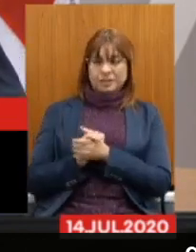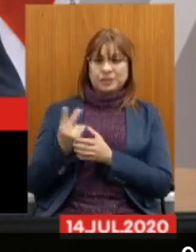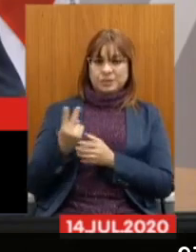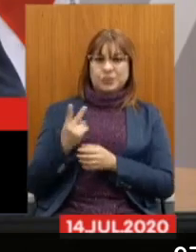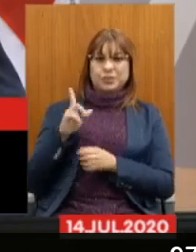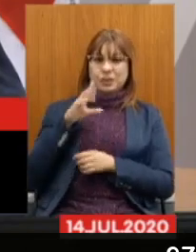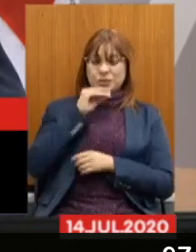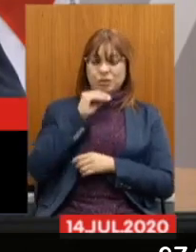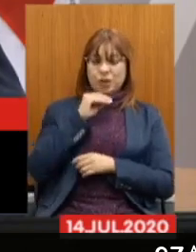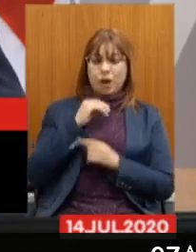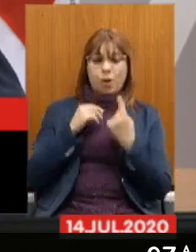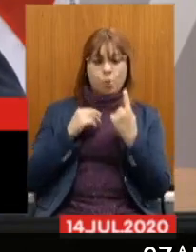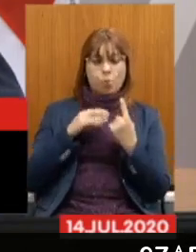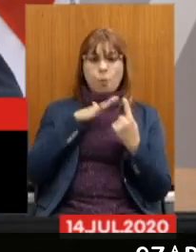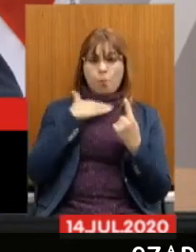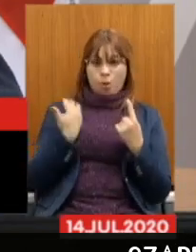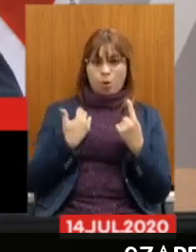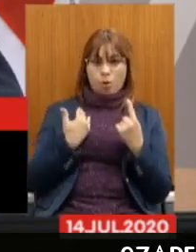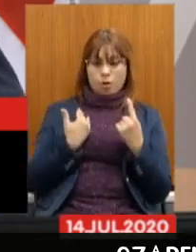Morre um deles,